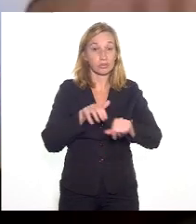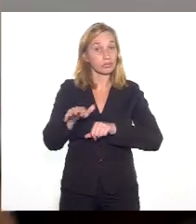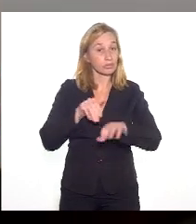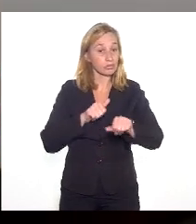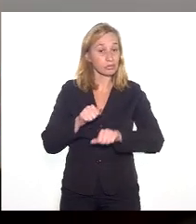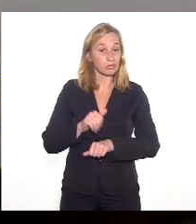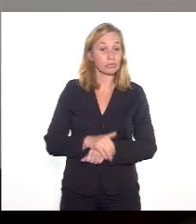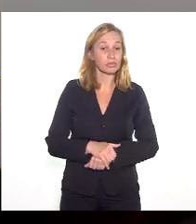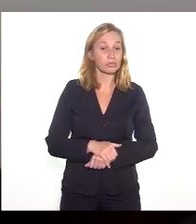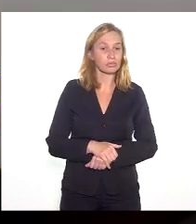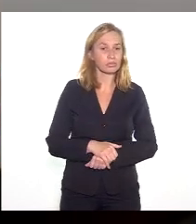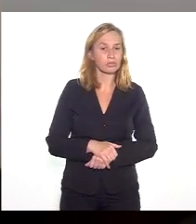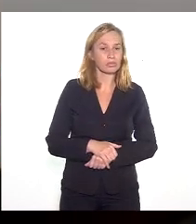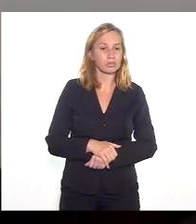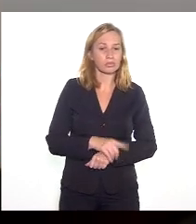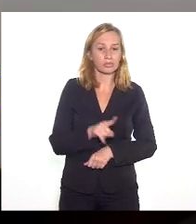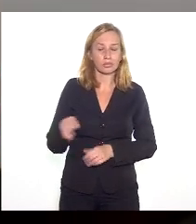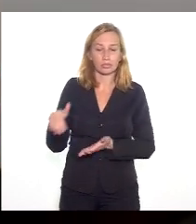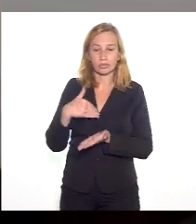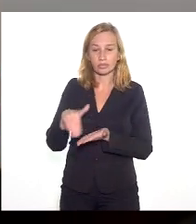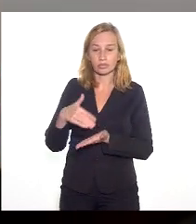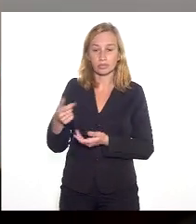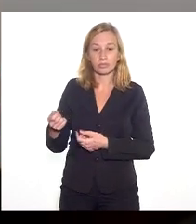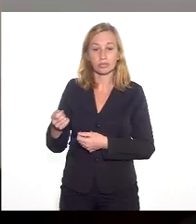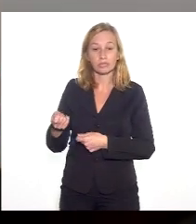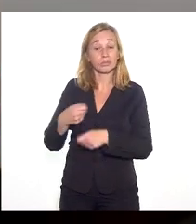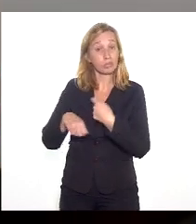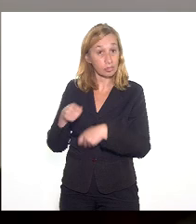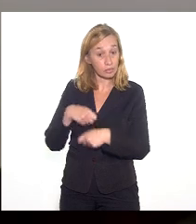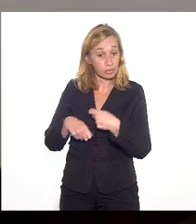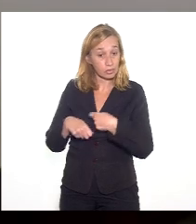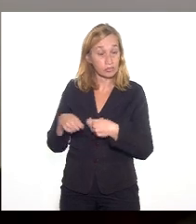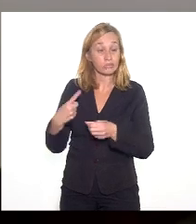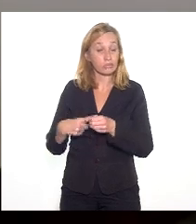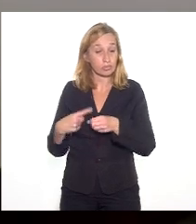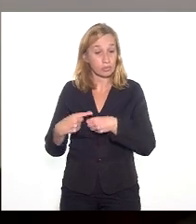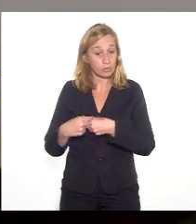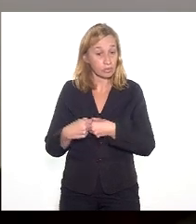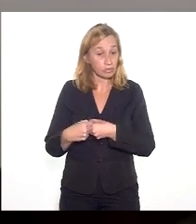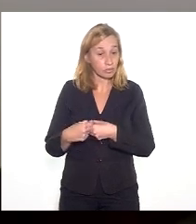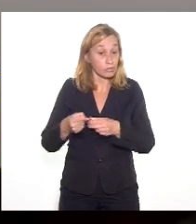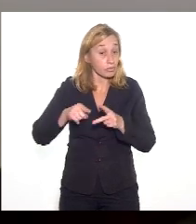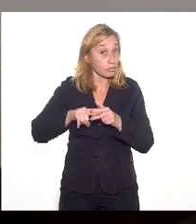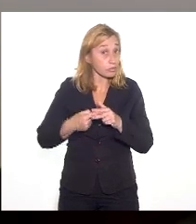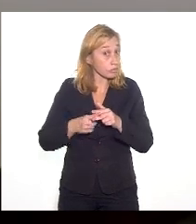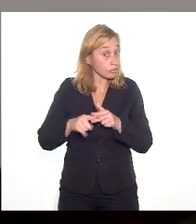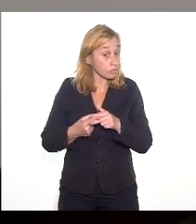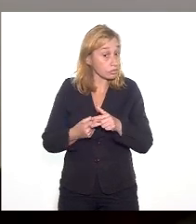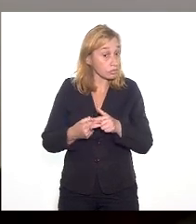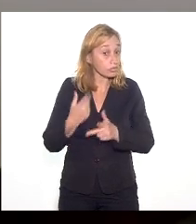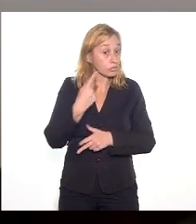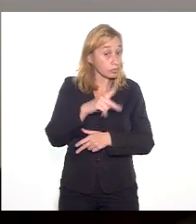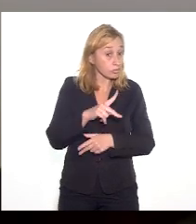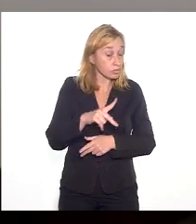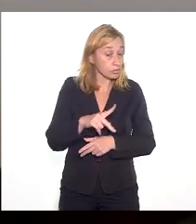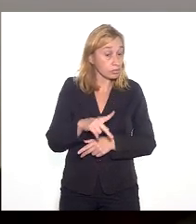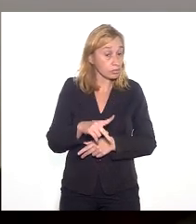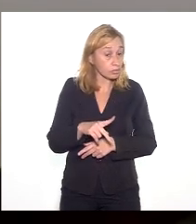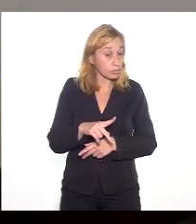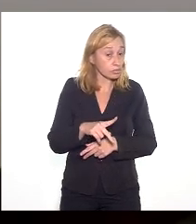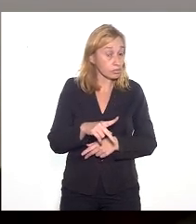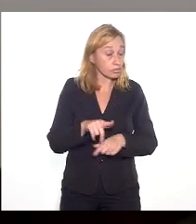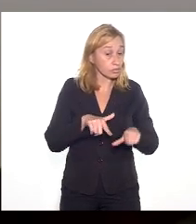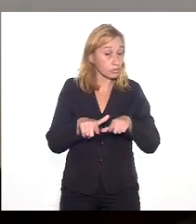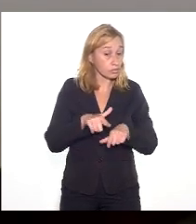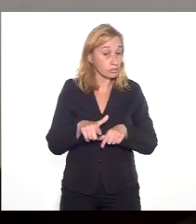para comparecer à Secretaria de Administração do município para regularizar a sua situação. Deu